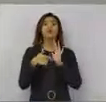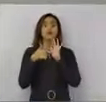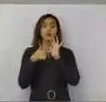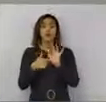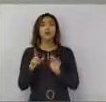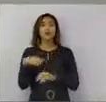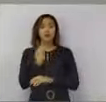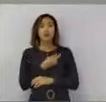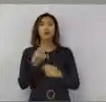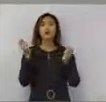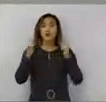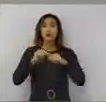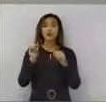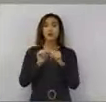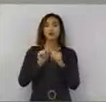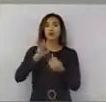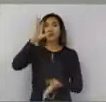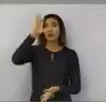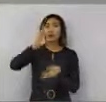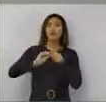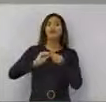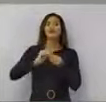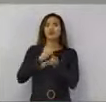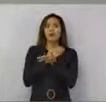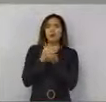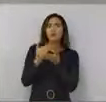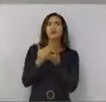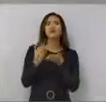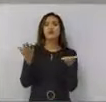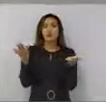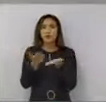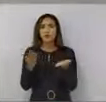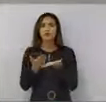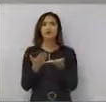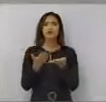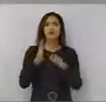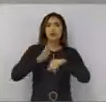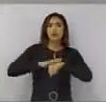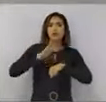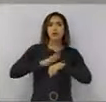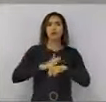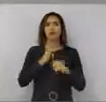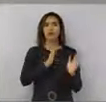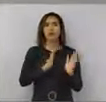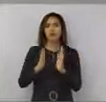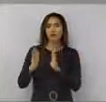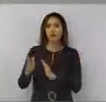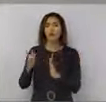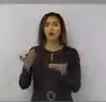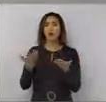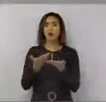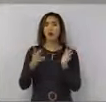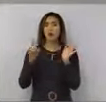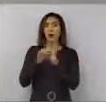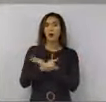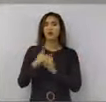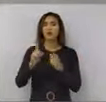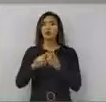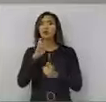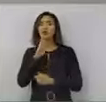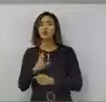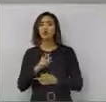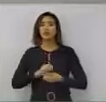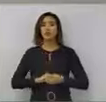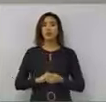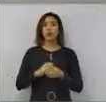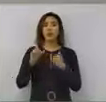é para a gente poder fazer um resumo e começar agora a fase de perguntas e respostas. Para perguntas e